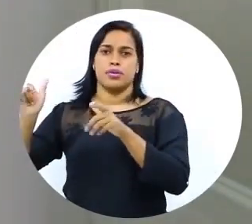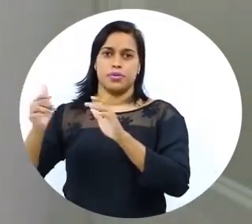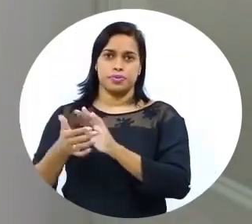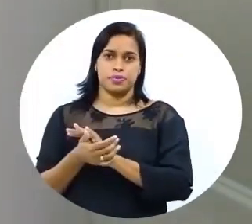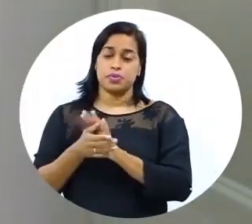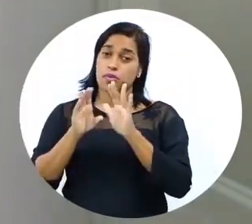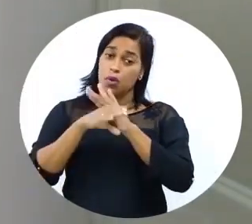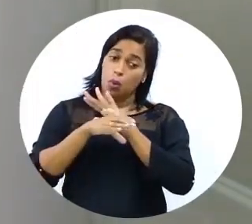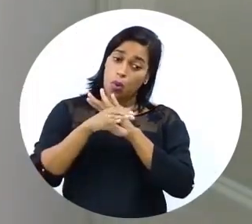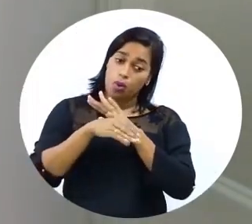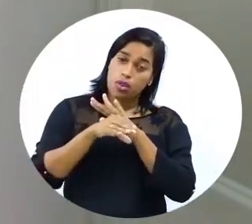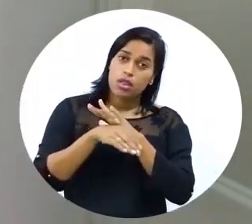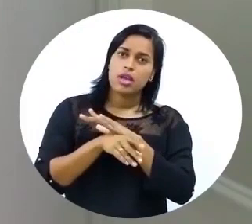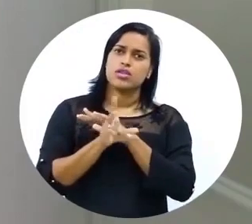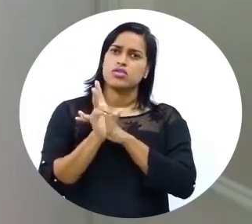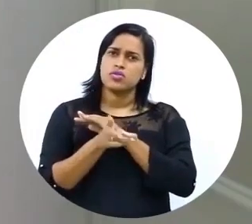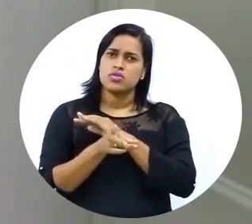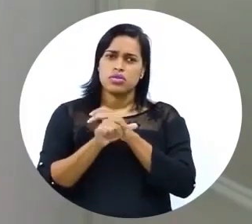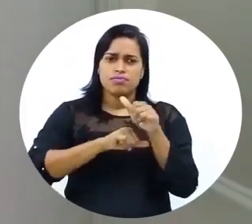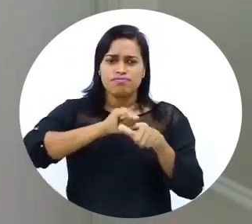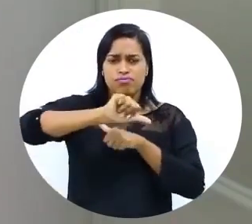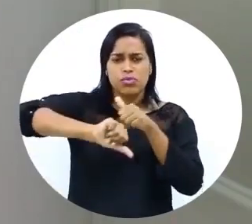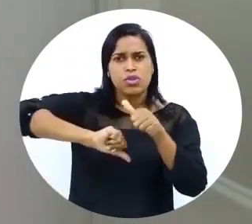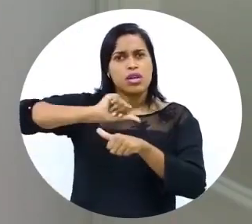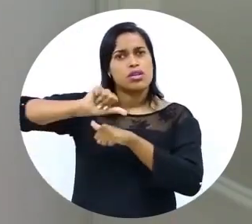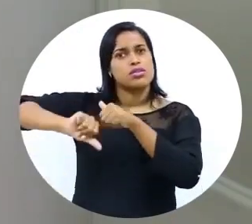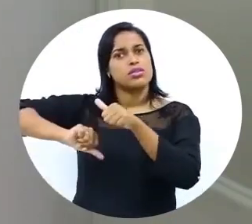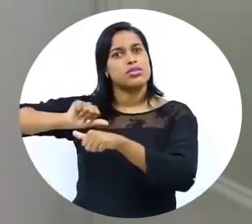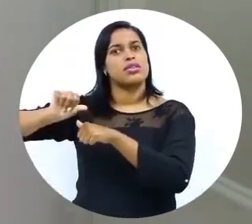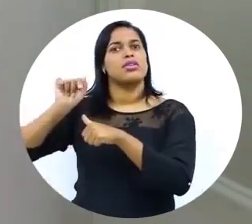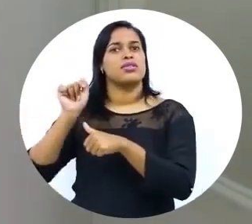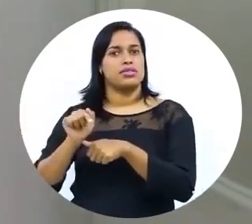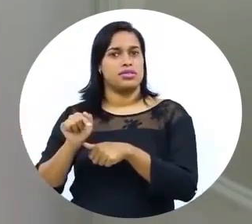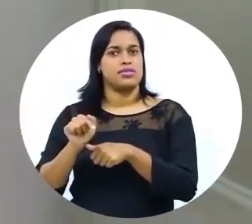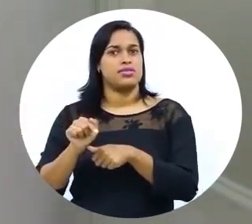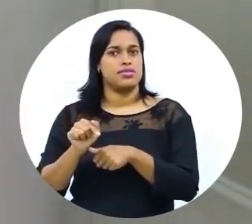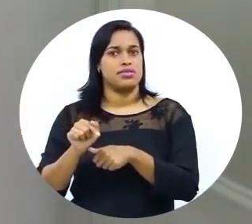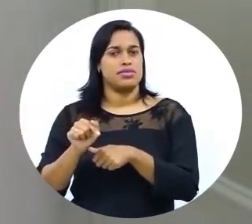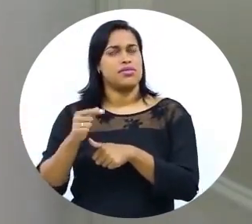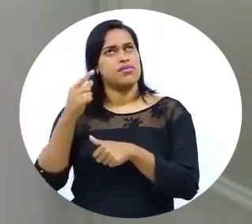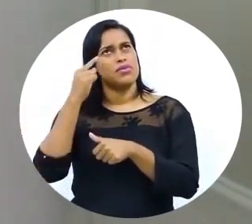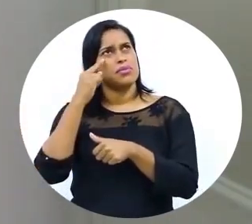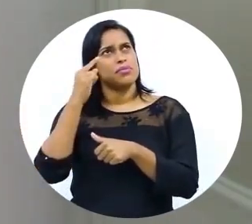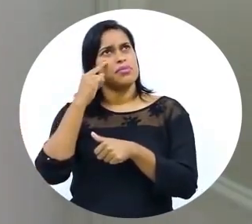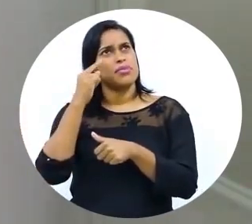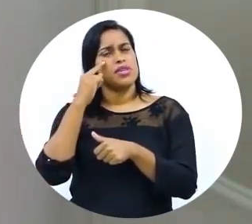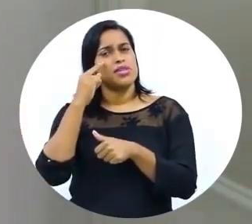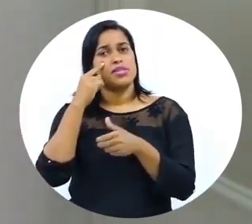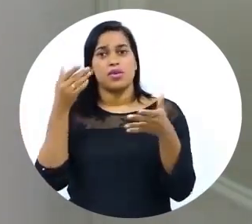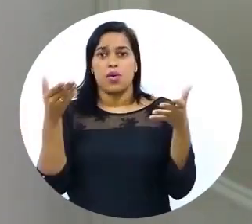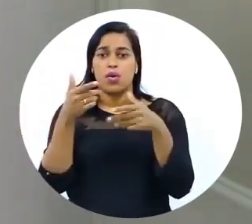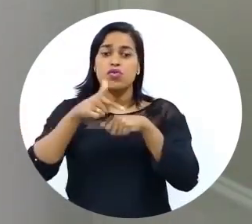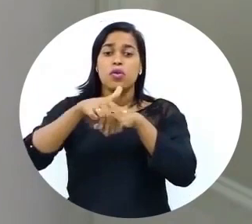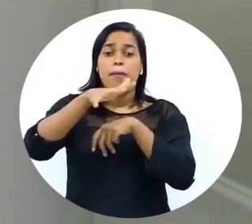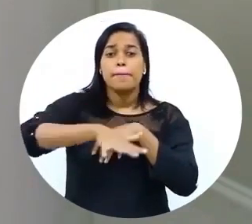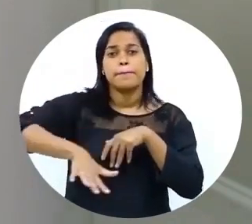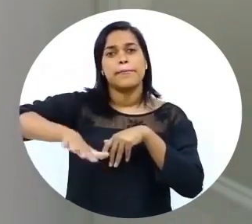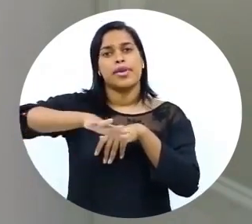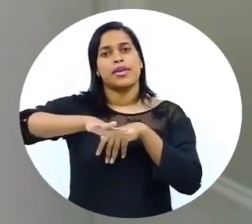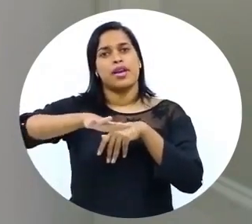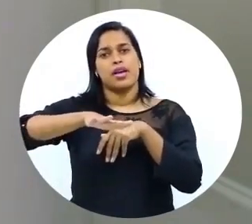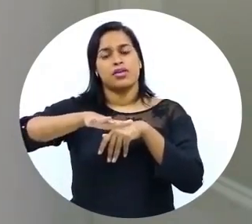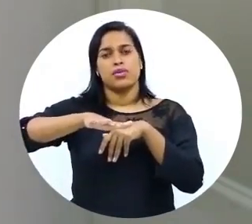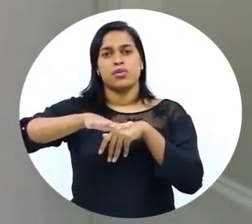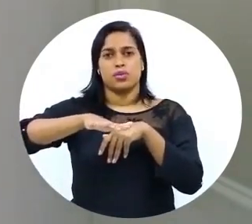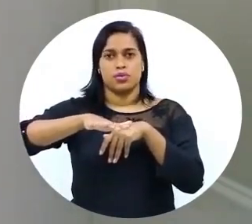um contexto onde há muitas mudanças, e essas muitas mudanças deixam um cenário mercadológico muito mais